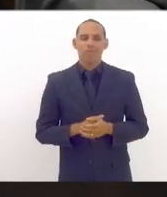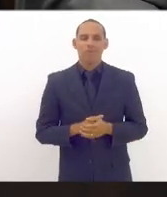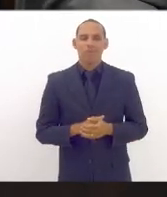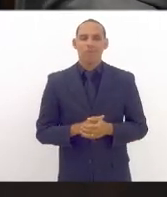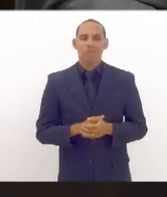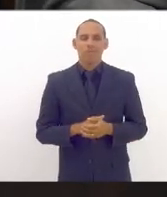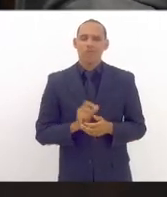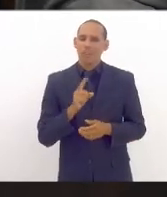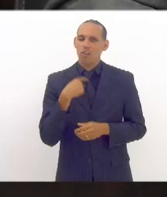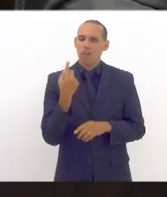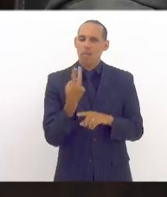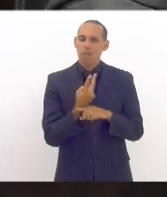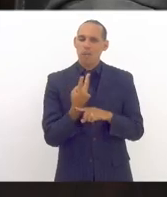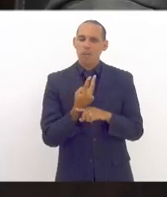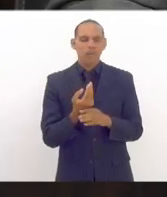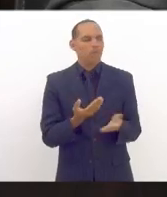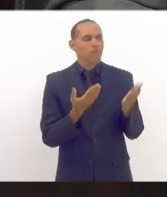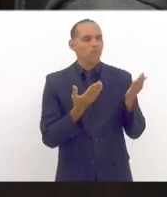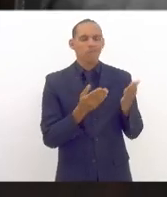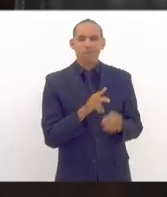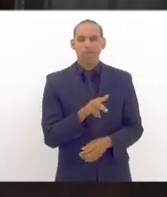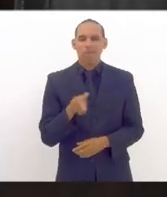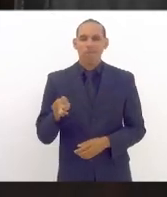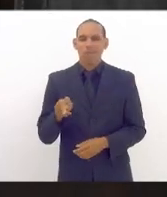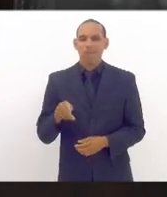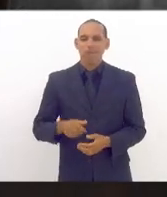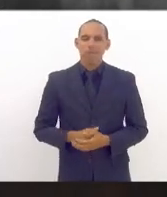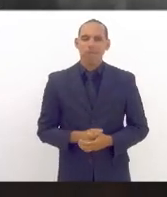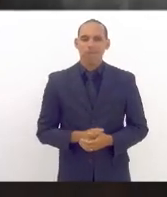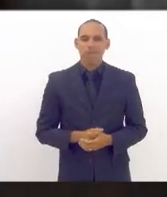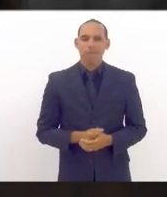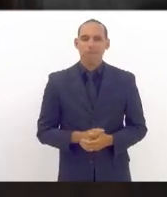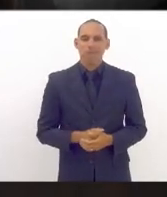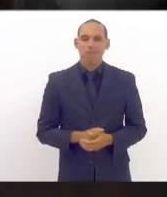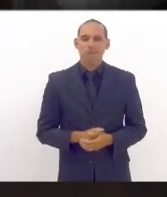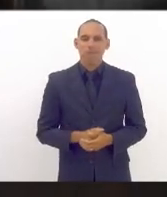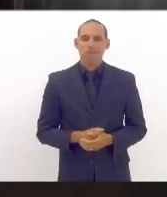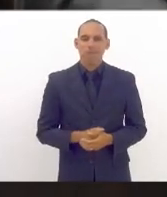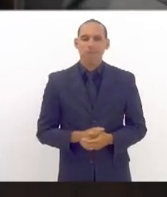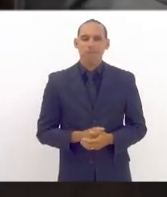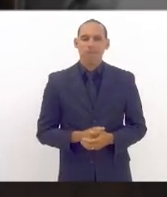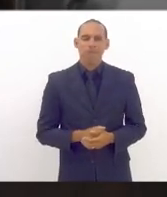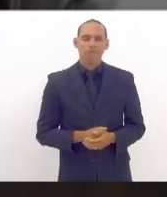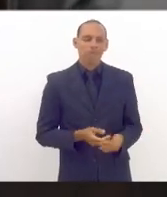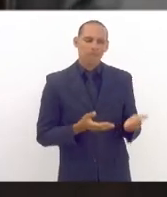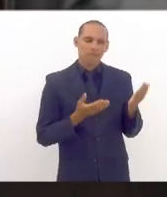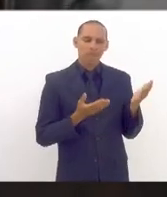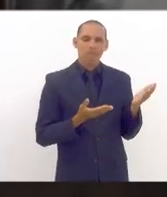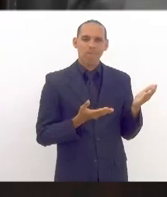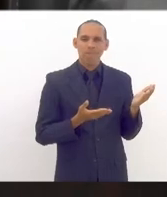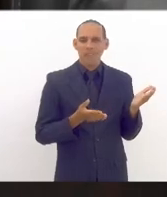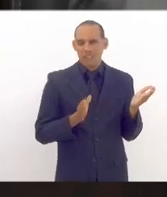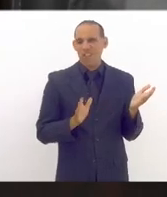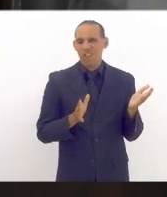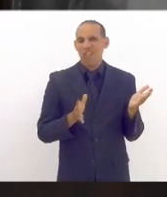procuramos o nosso presidente e já aí já existia Assessoria fiscal que também